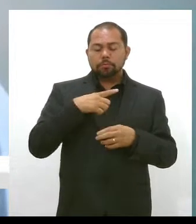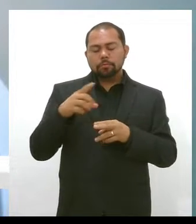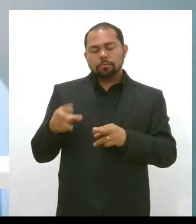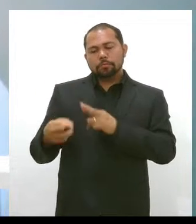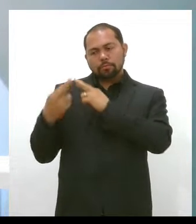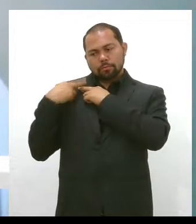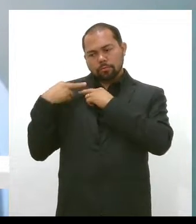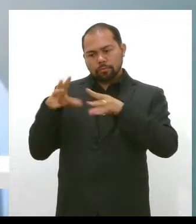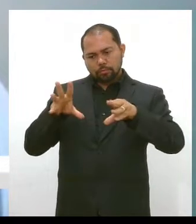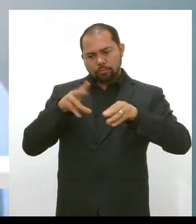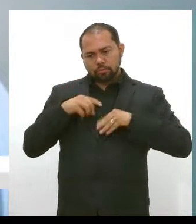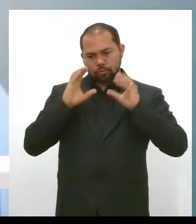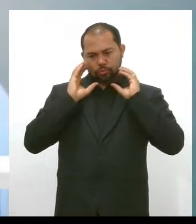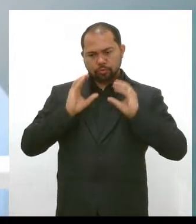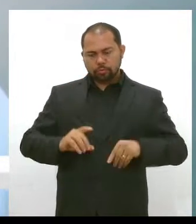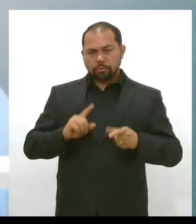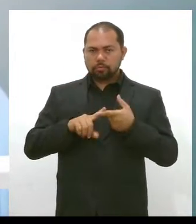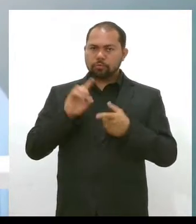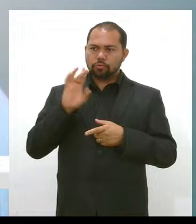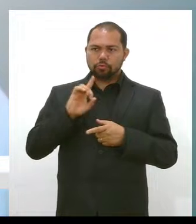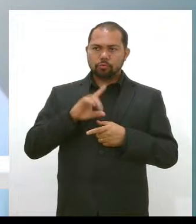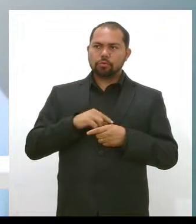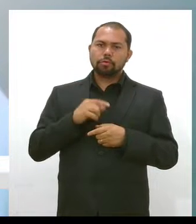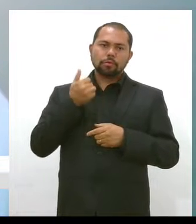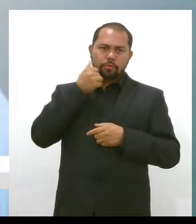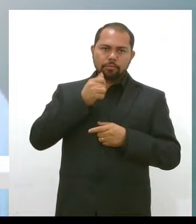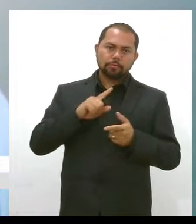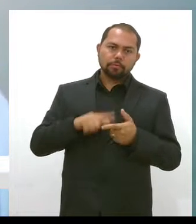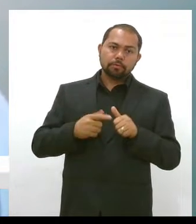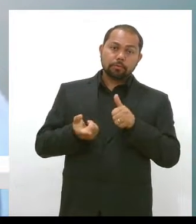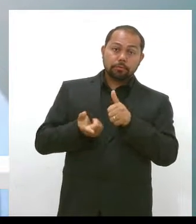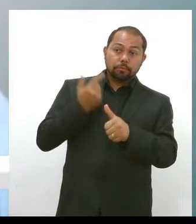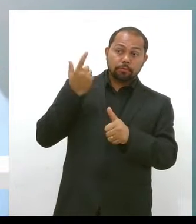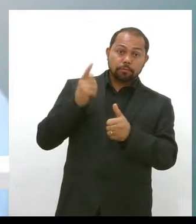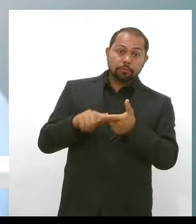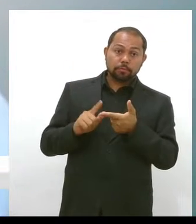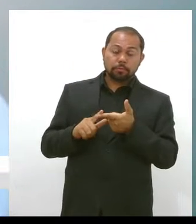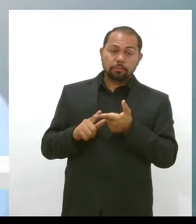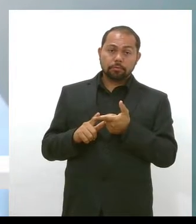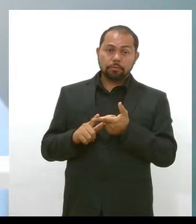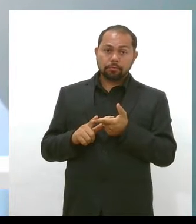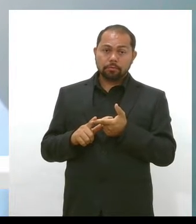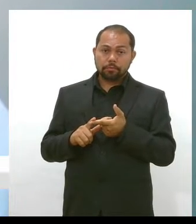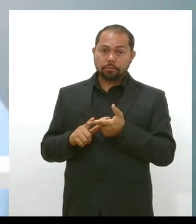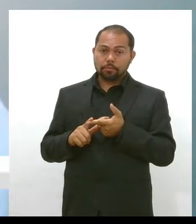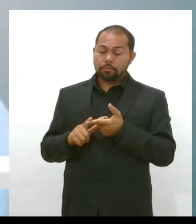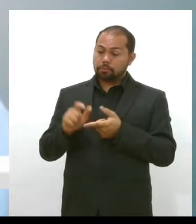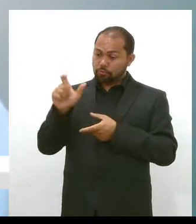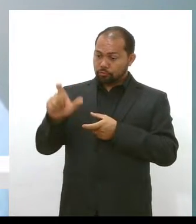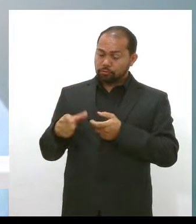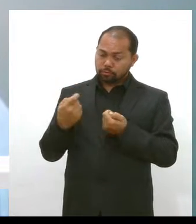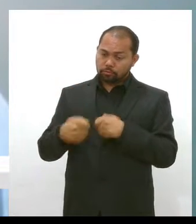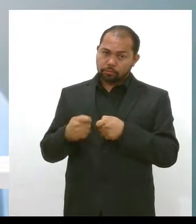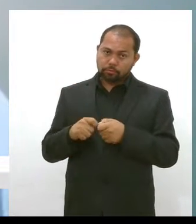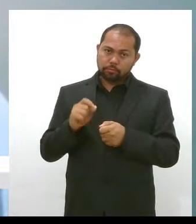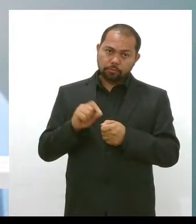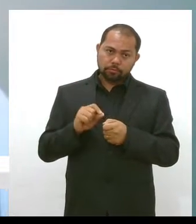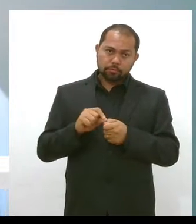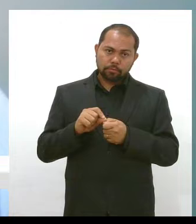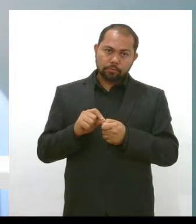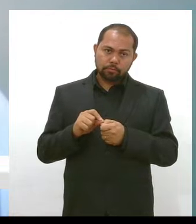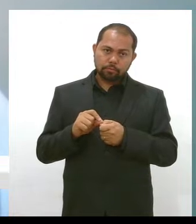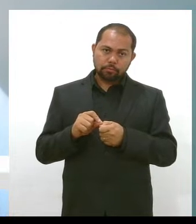Então, a primeira coisa que o indivíduo tem que fazer, precisando de assistência à saúde,